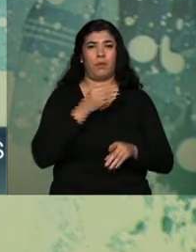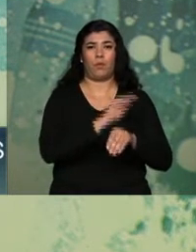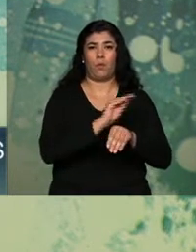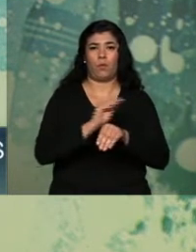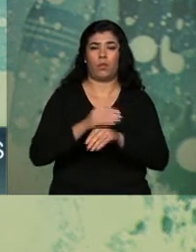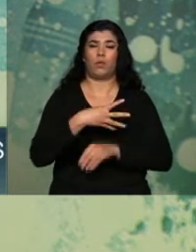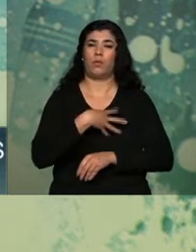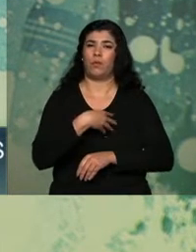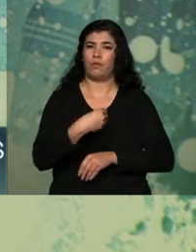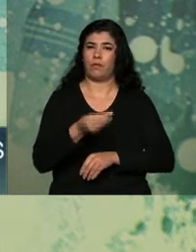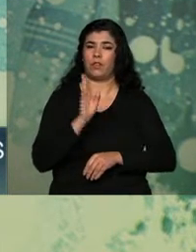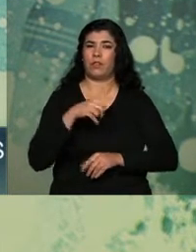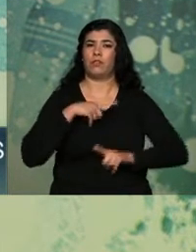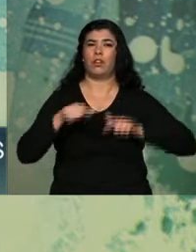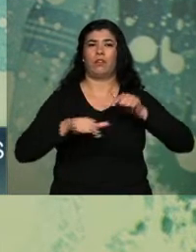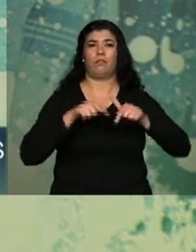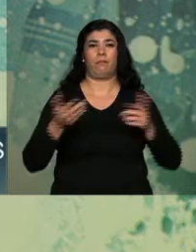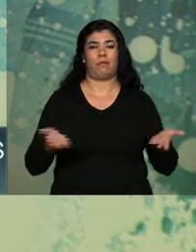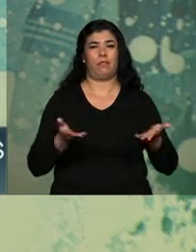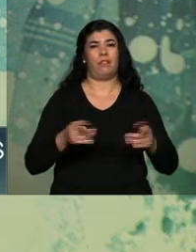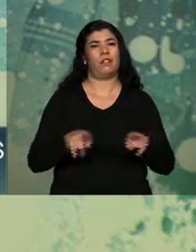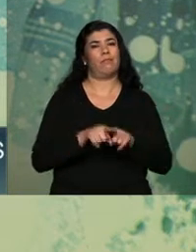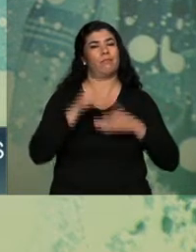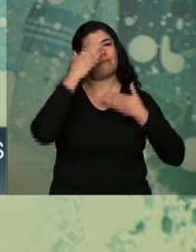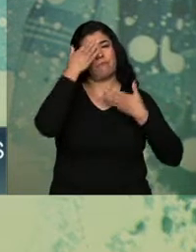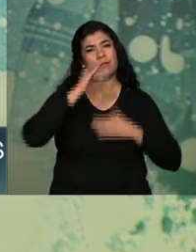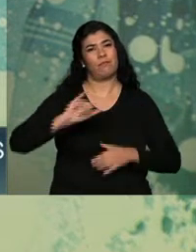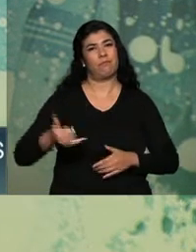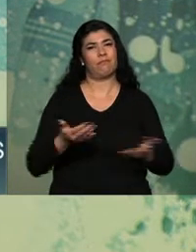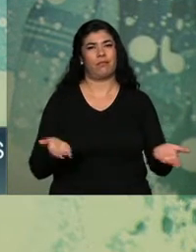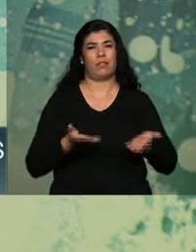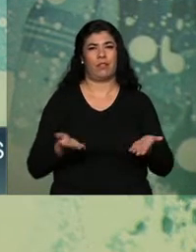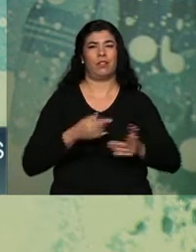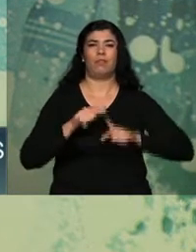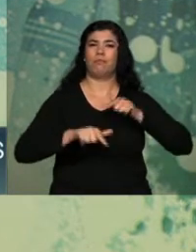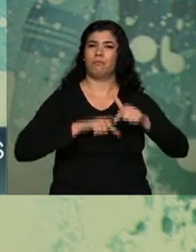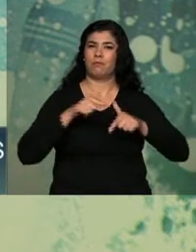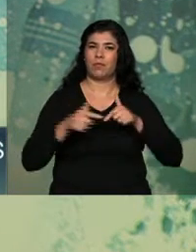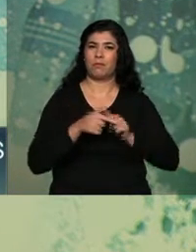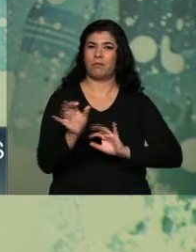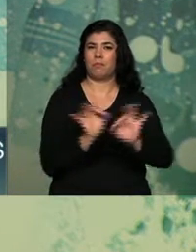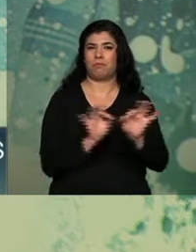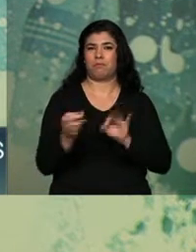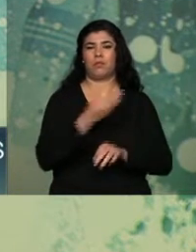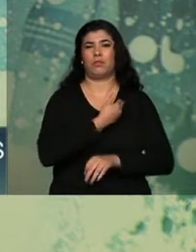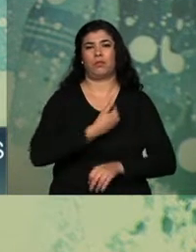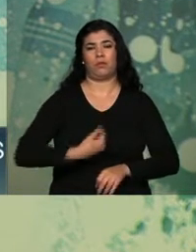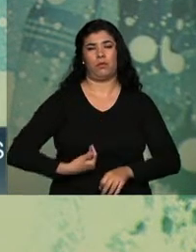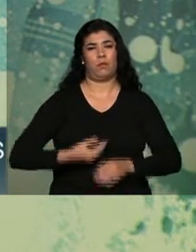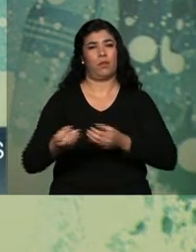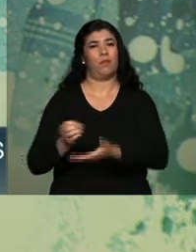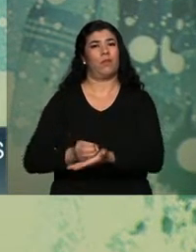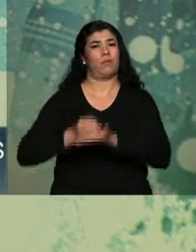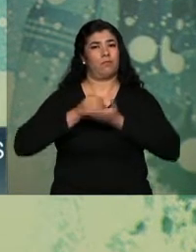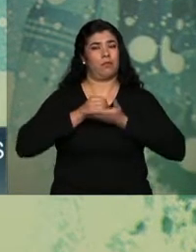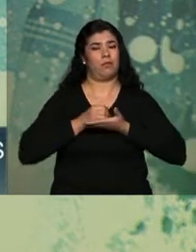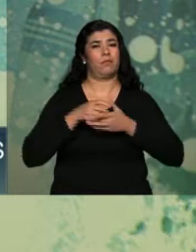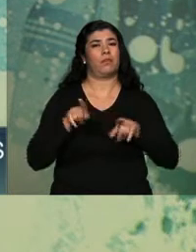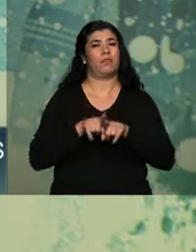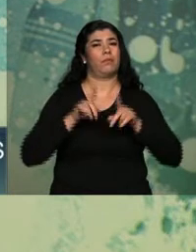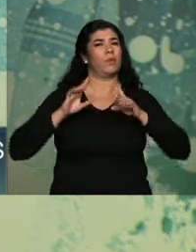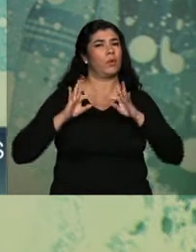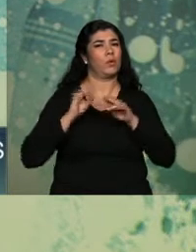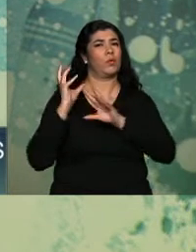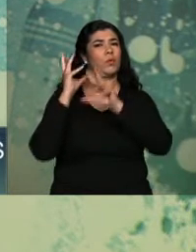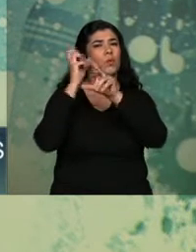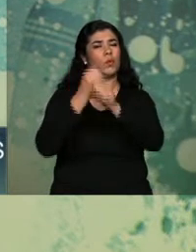estão trabalhando. E sou muito grato por essa oportunidade, esse trabalho, os projetos do governo que me auxiliaram, toda a história